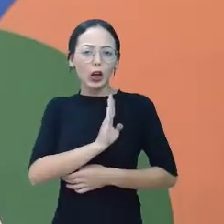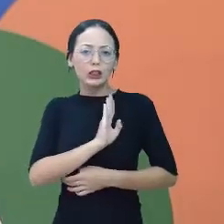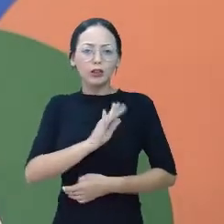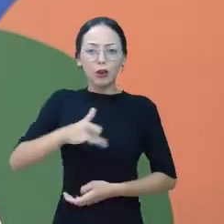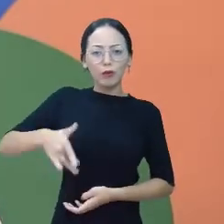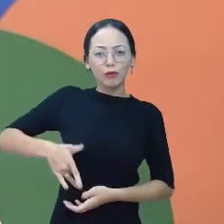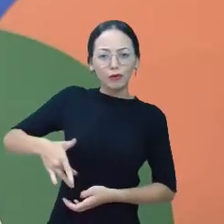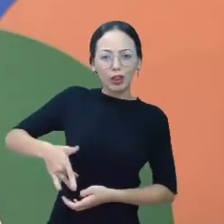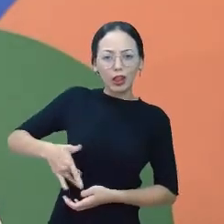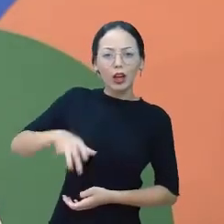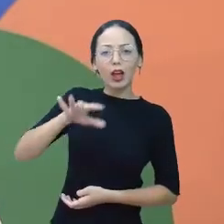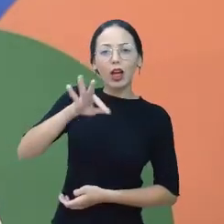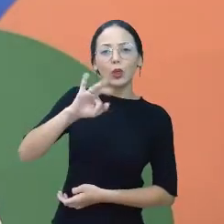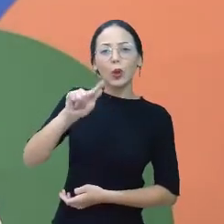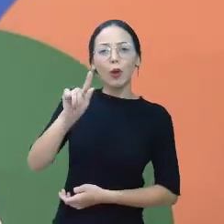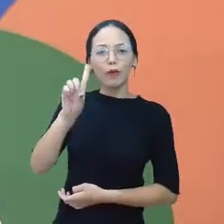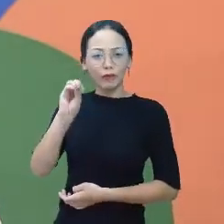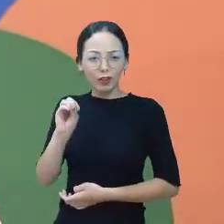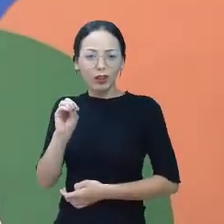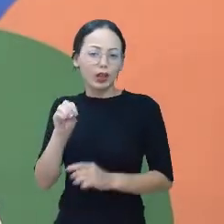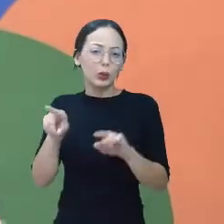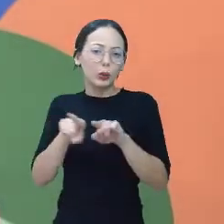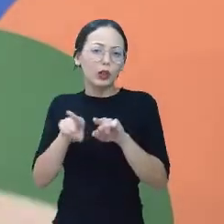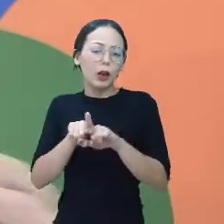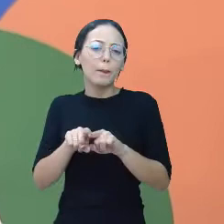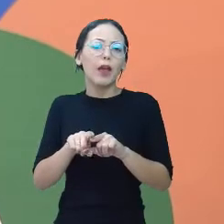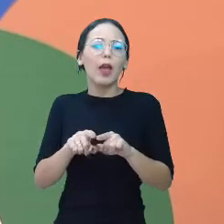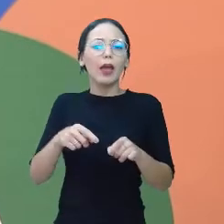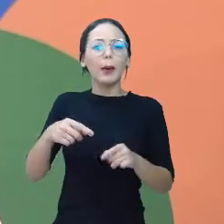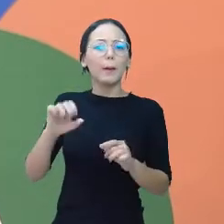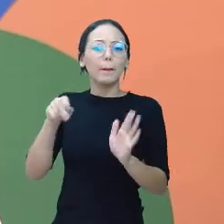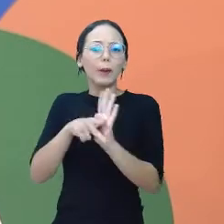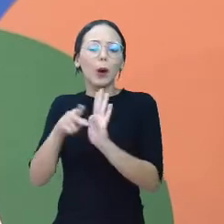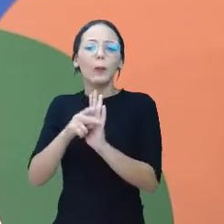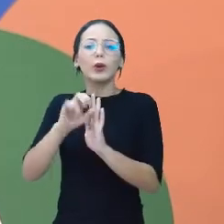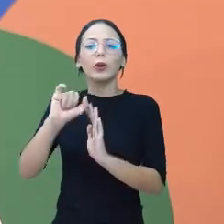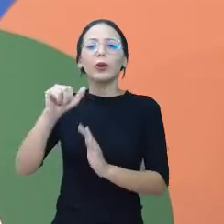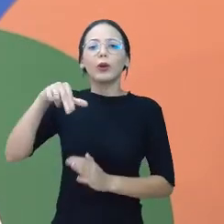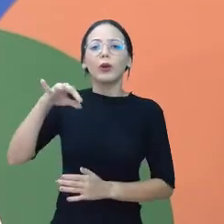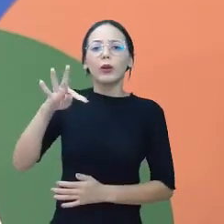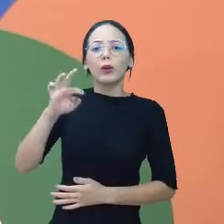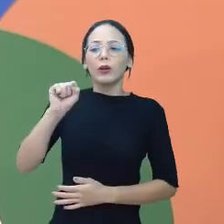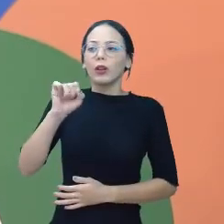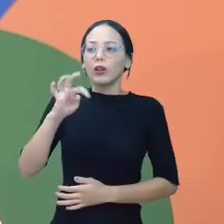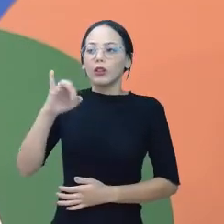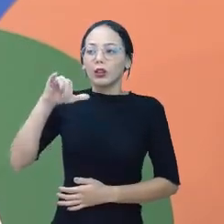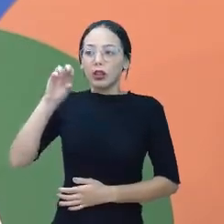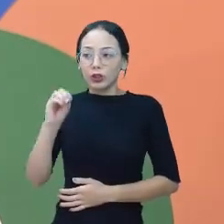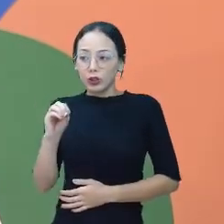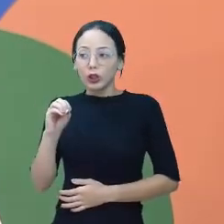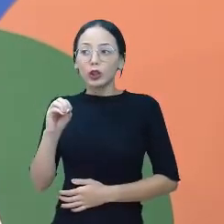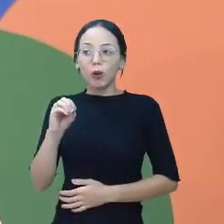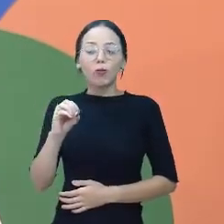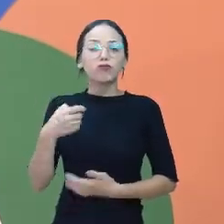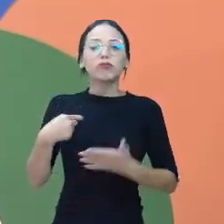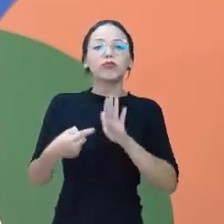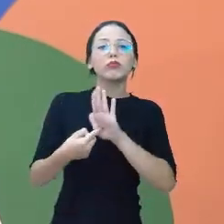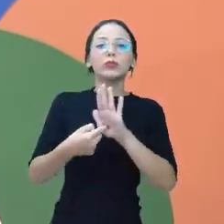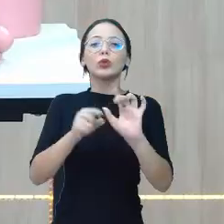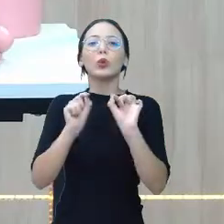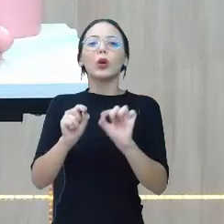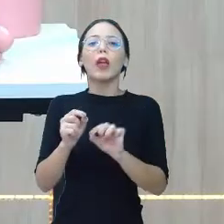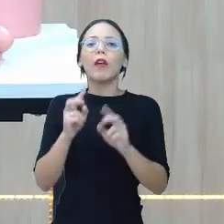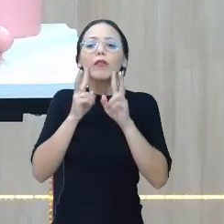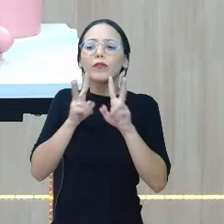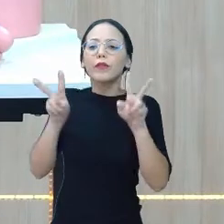fígado, né? Ainda a questão do intestino. Estou colocando aqui para vocês verem se